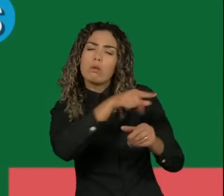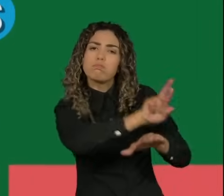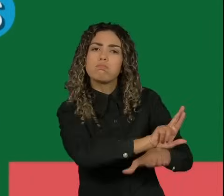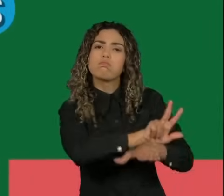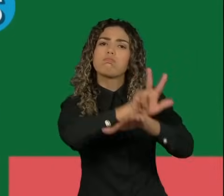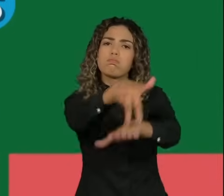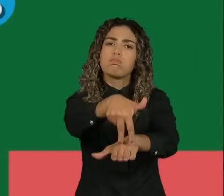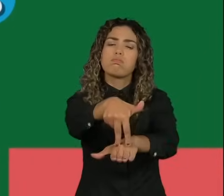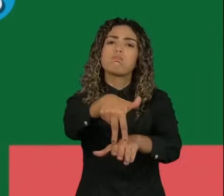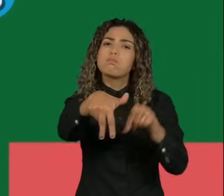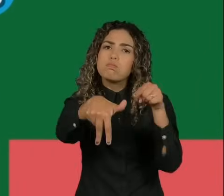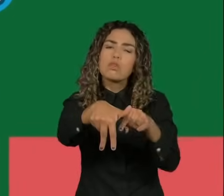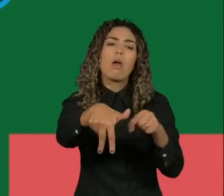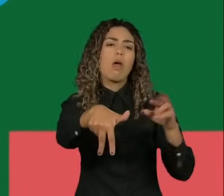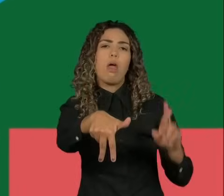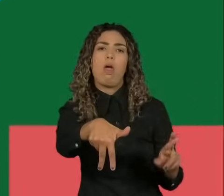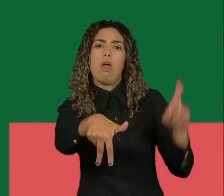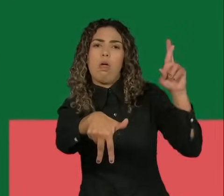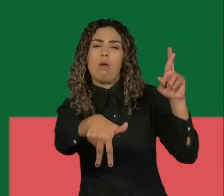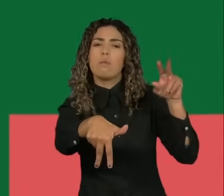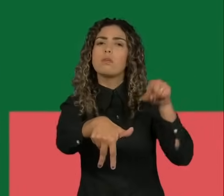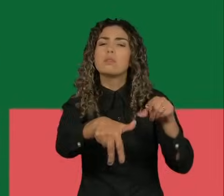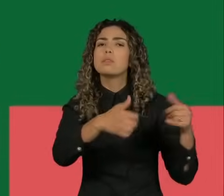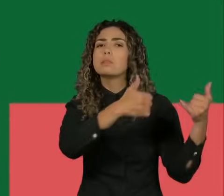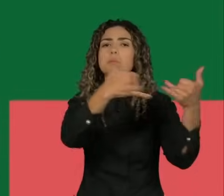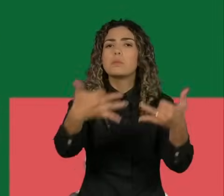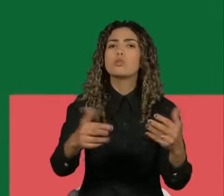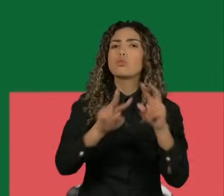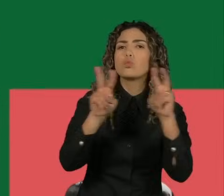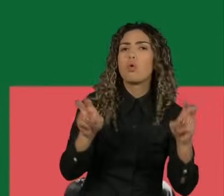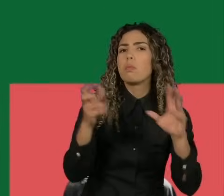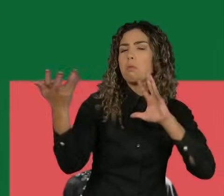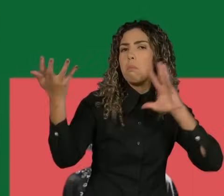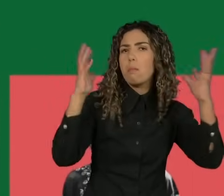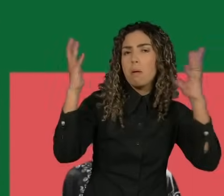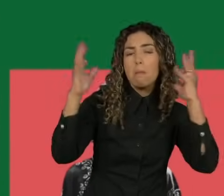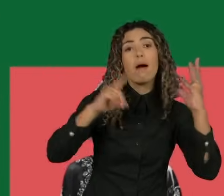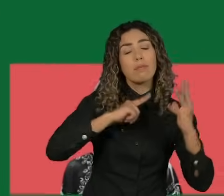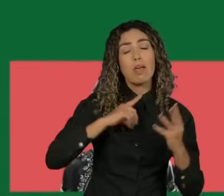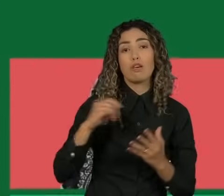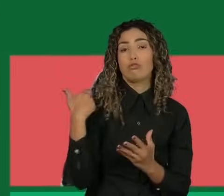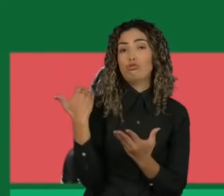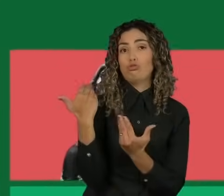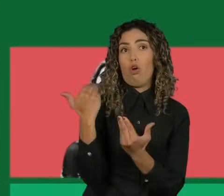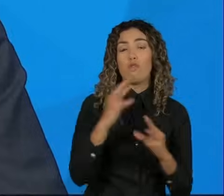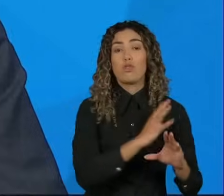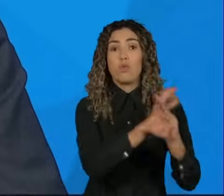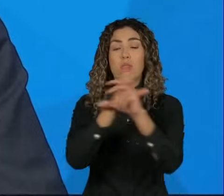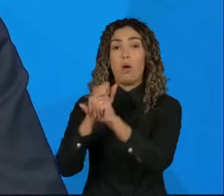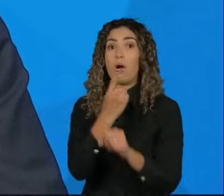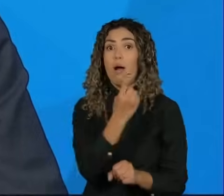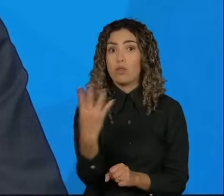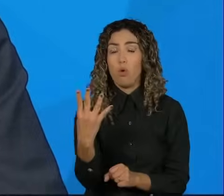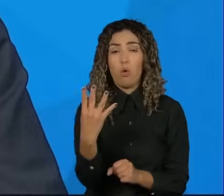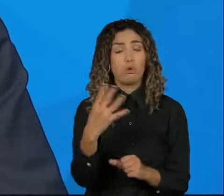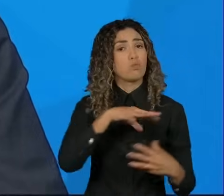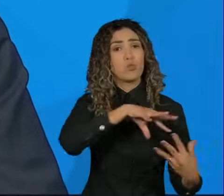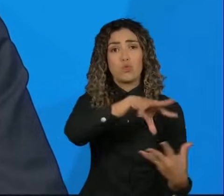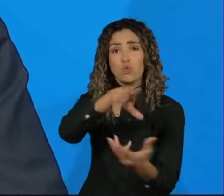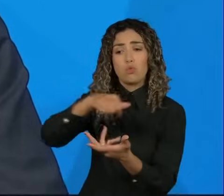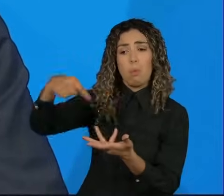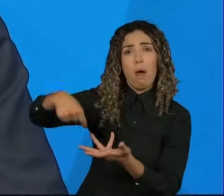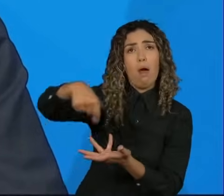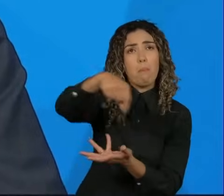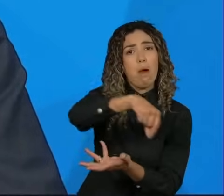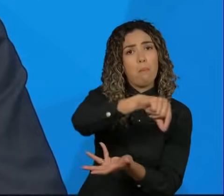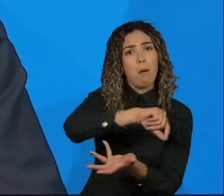da Juventude sobre Mudanças Climáticas, grupo de 14 jovens do mundo todo, criado pelo